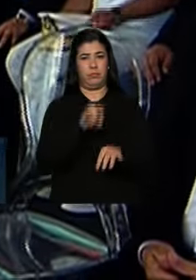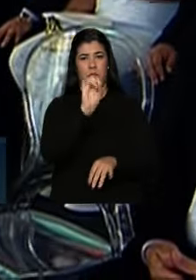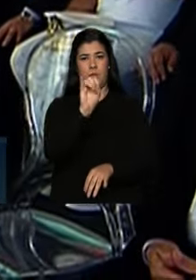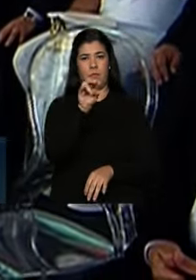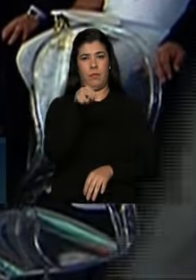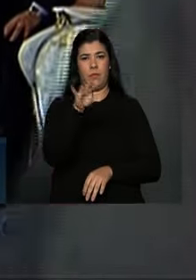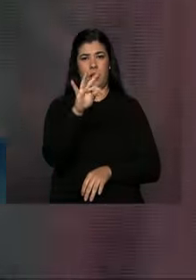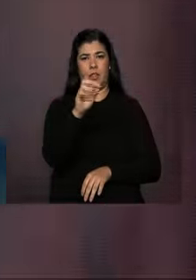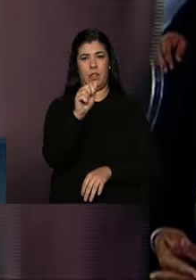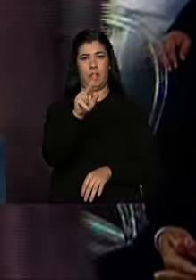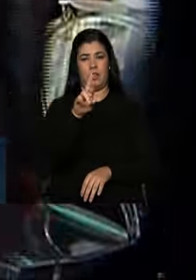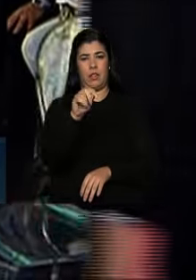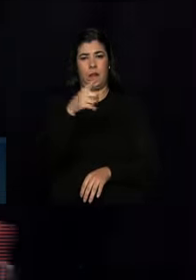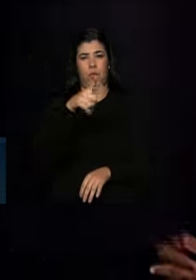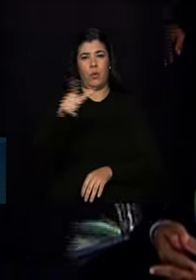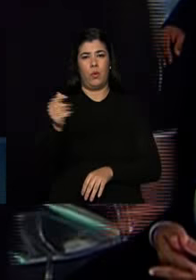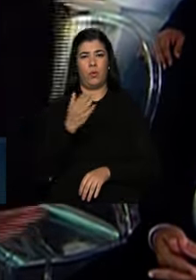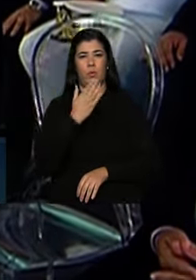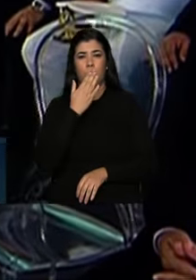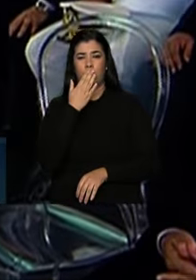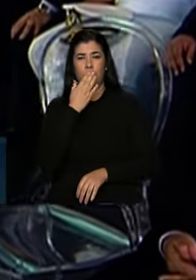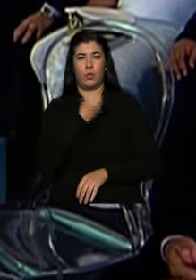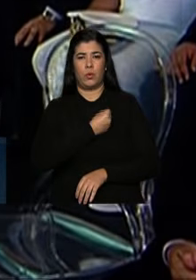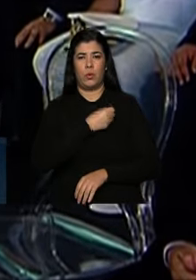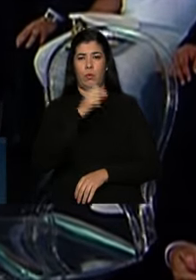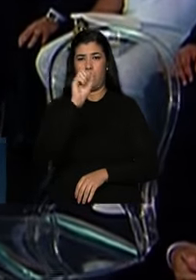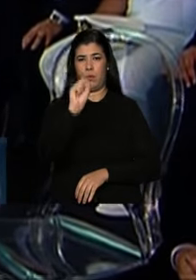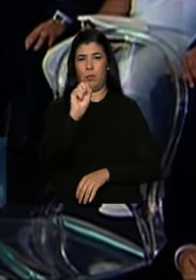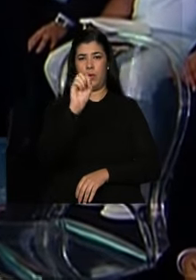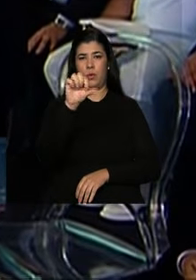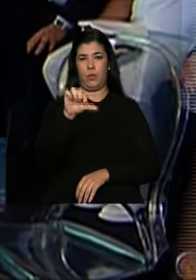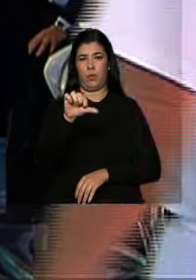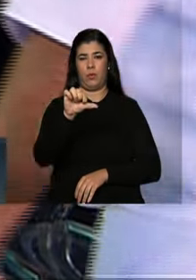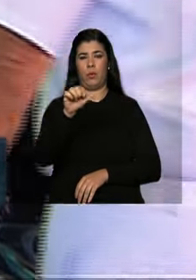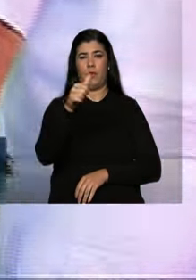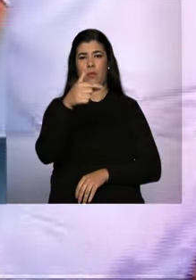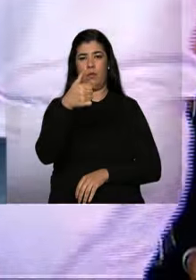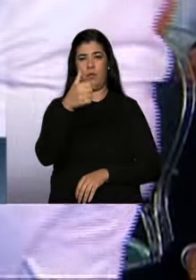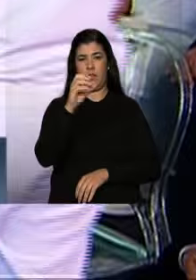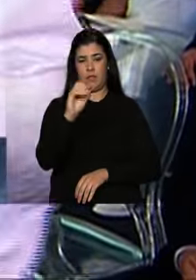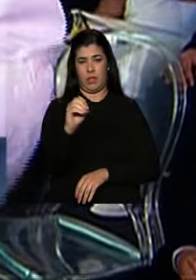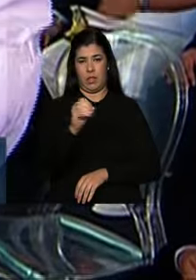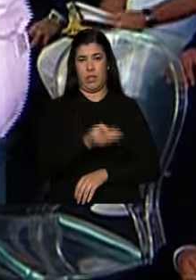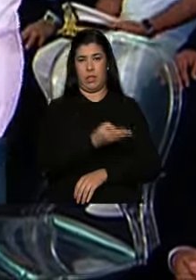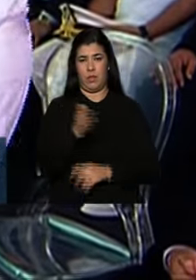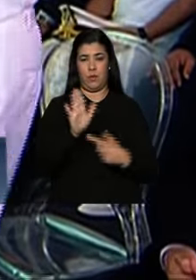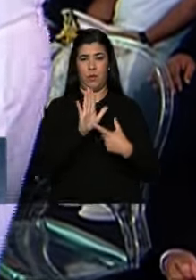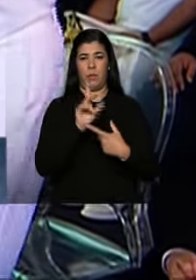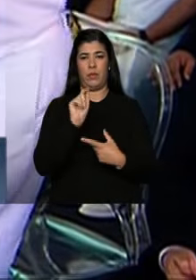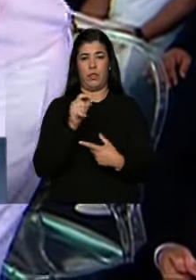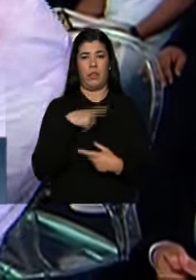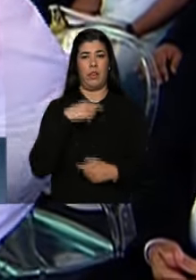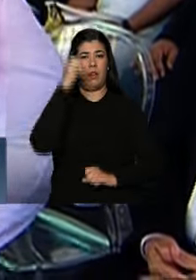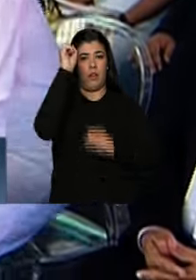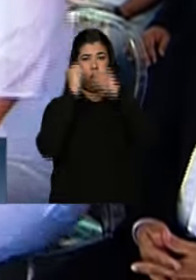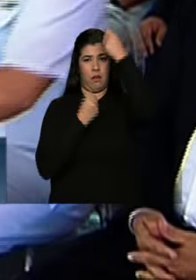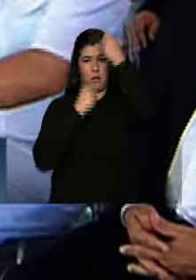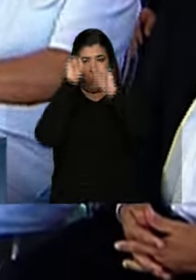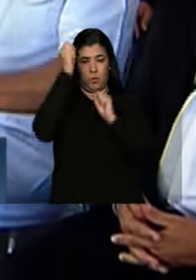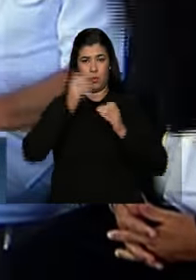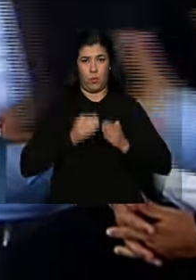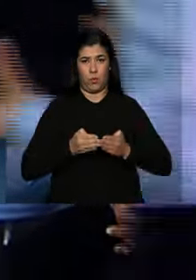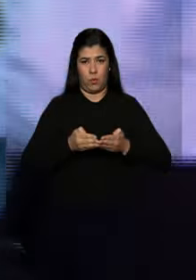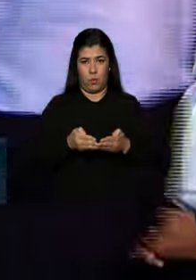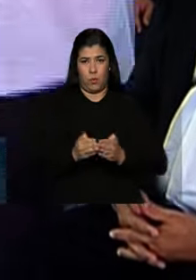Suezmax 7, 8, 9 e 10. Isso demonstra que a indústria naval